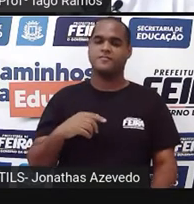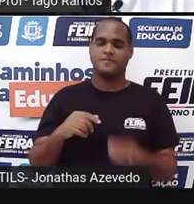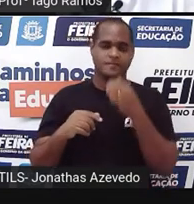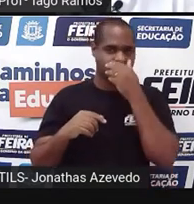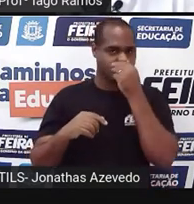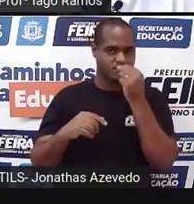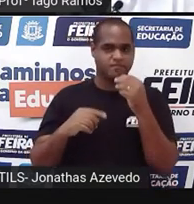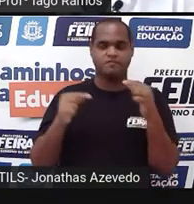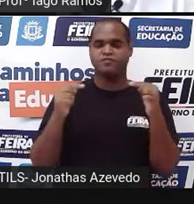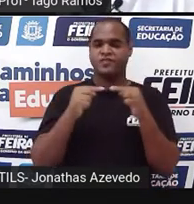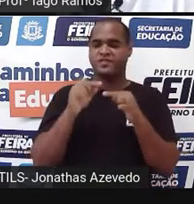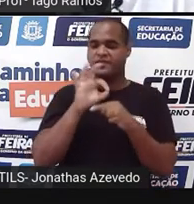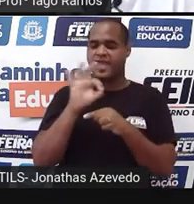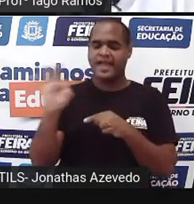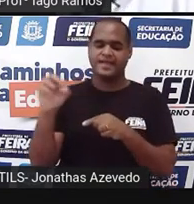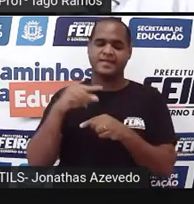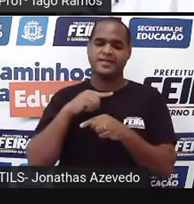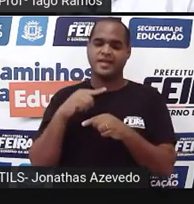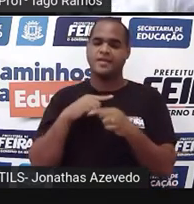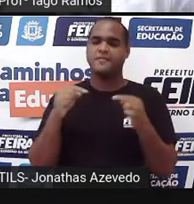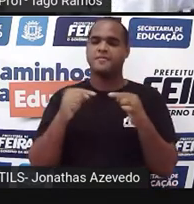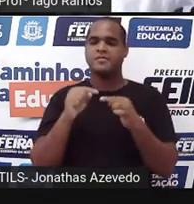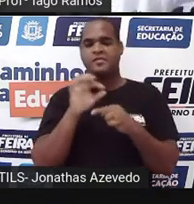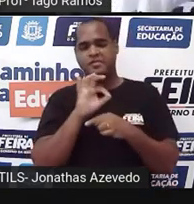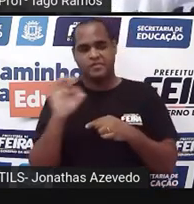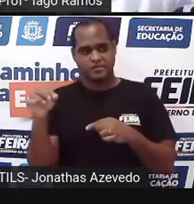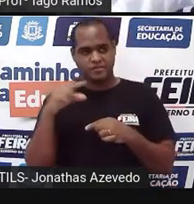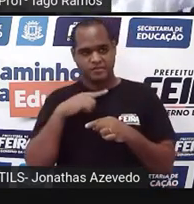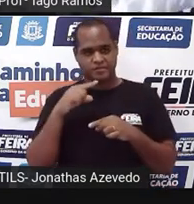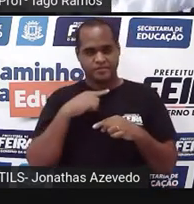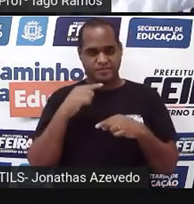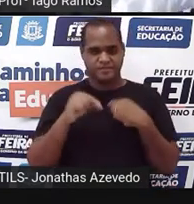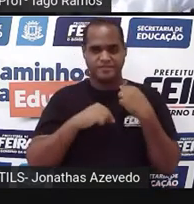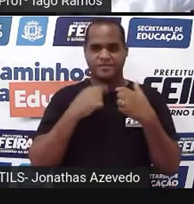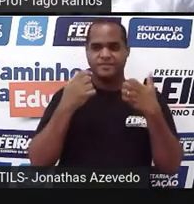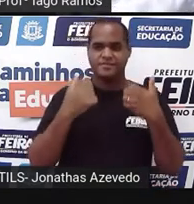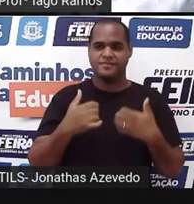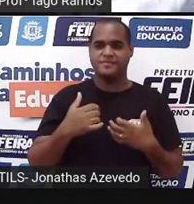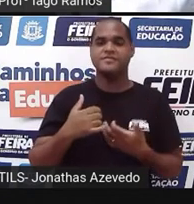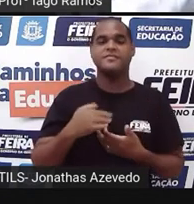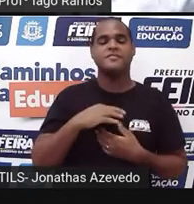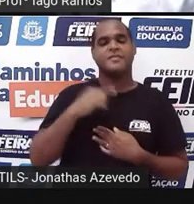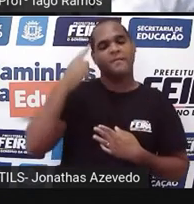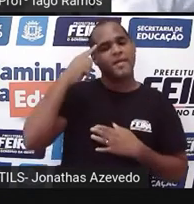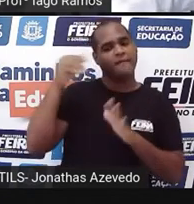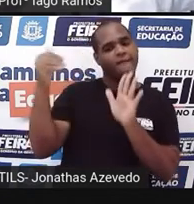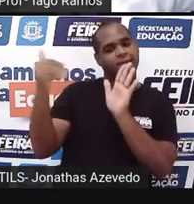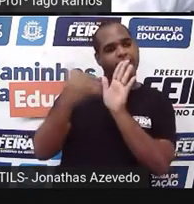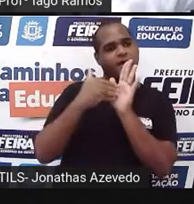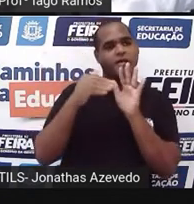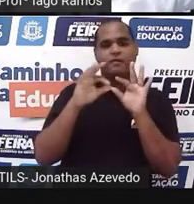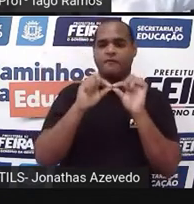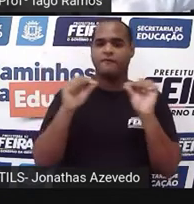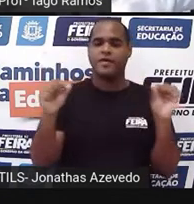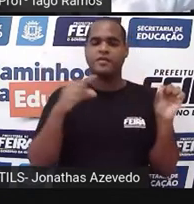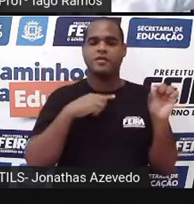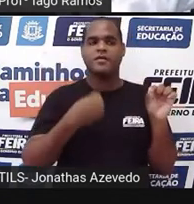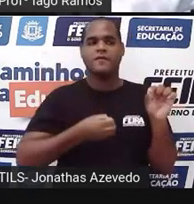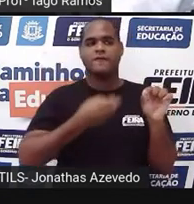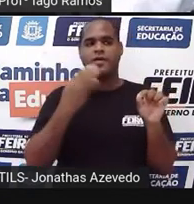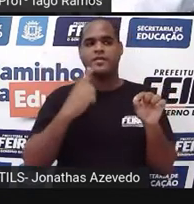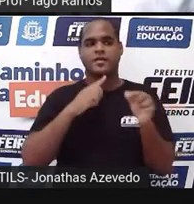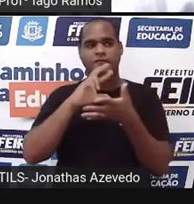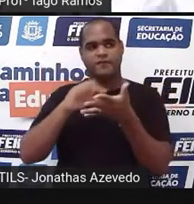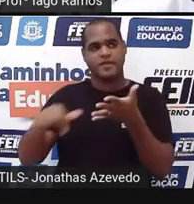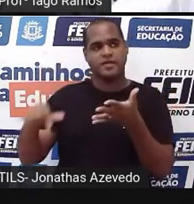incógnitas é uma reta é porque uma reta porque uma reta é um elemento infinito são infinitos pontos